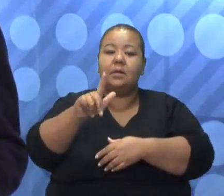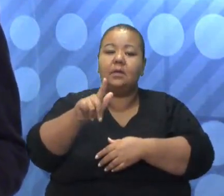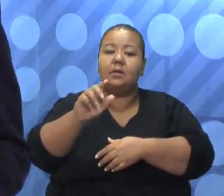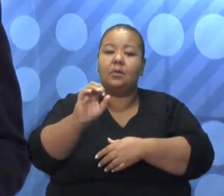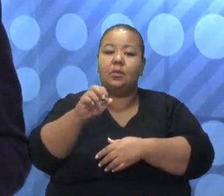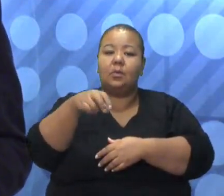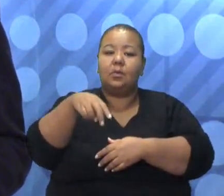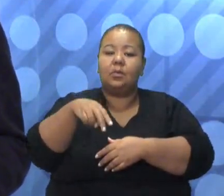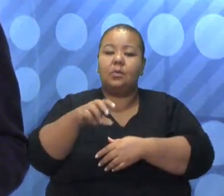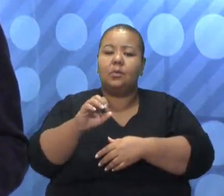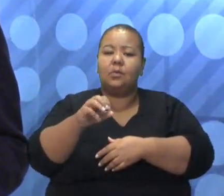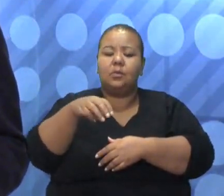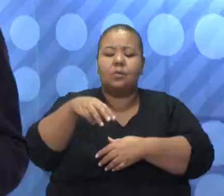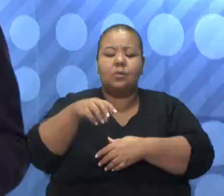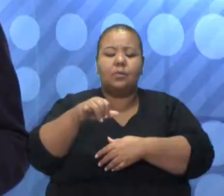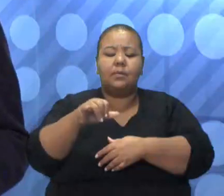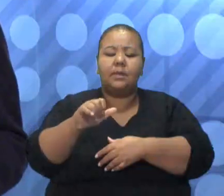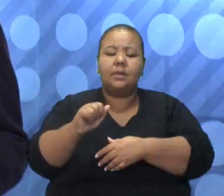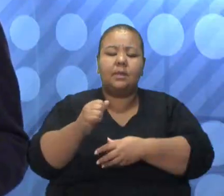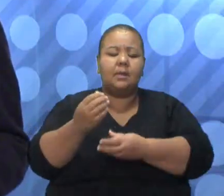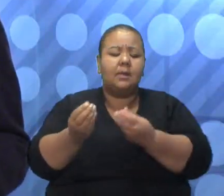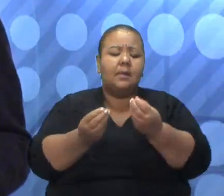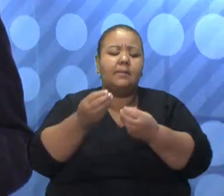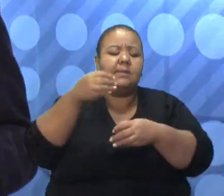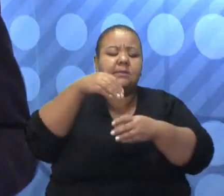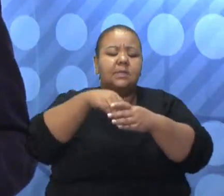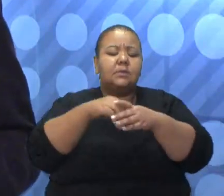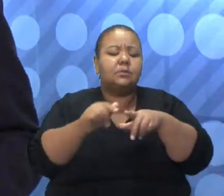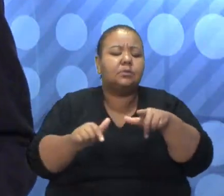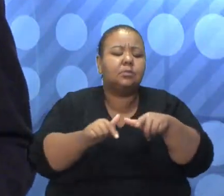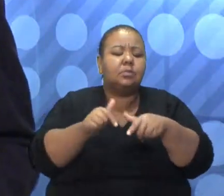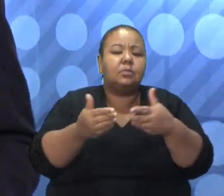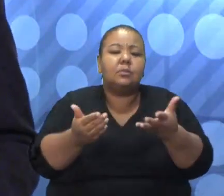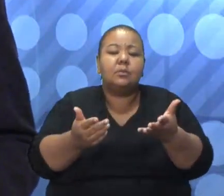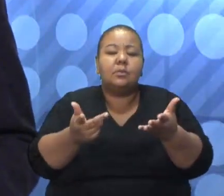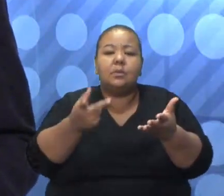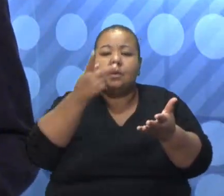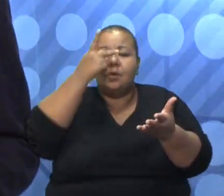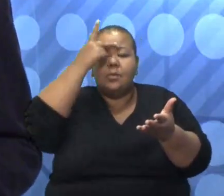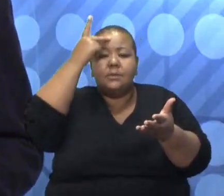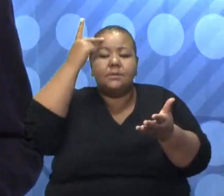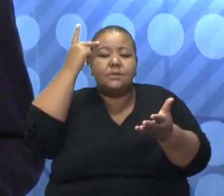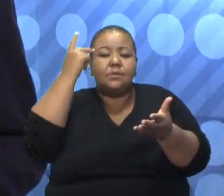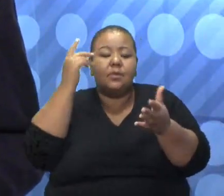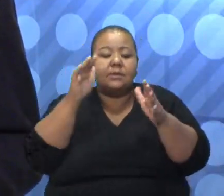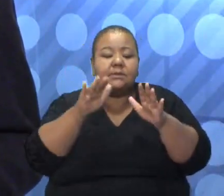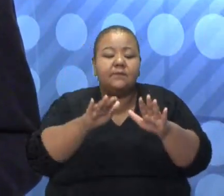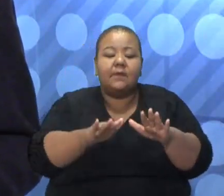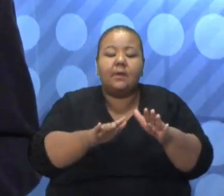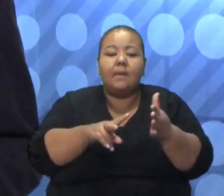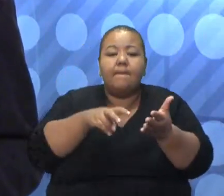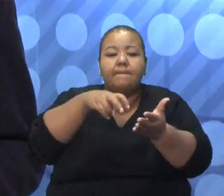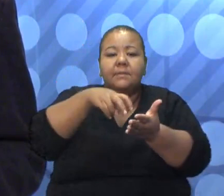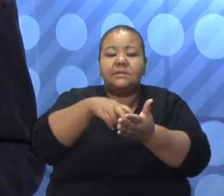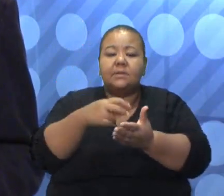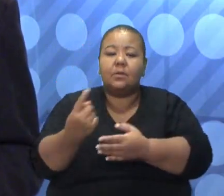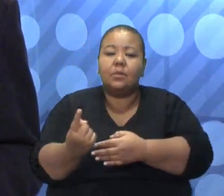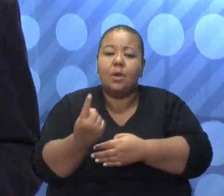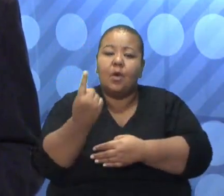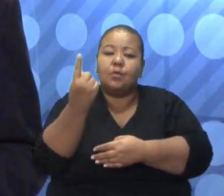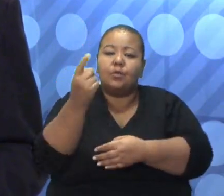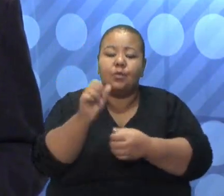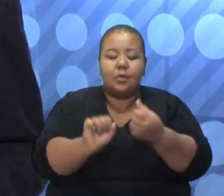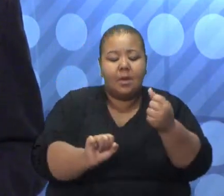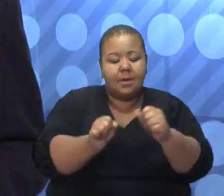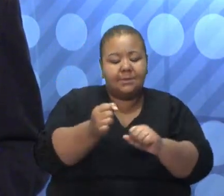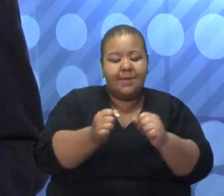analisar a ergonomia dentro do ambiente produtivo? Né? Como é que as pessoas ficam, a posição e a altura das máquinas? Né?